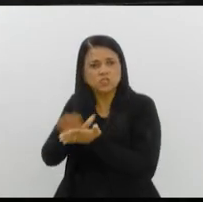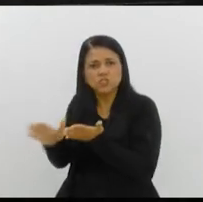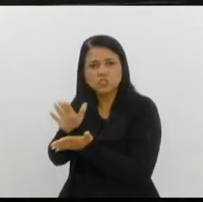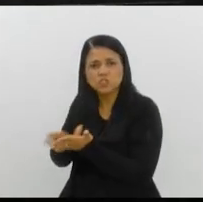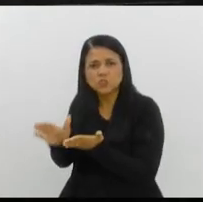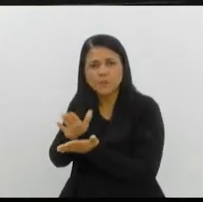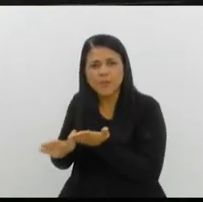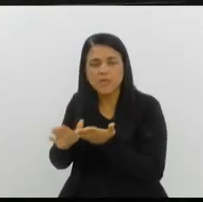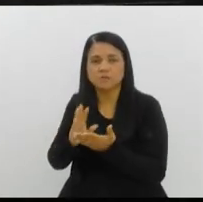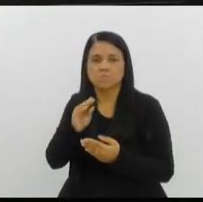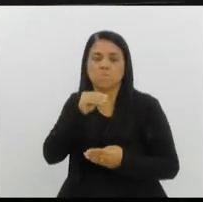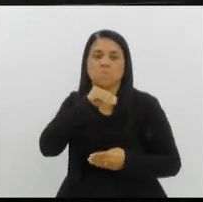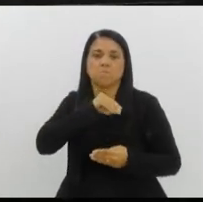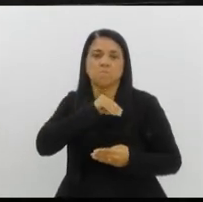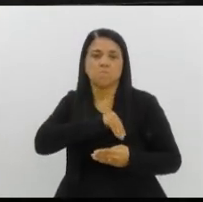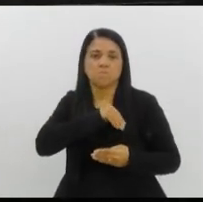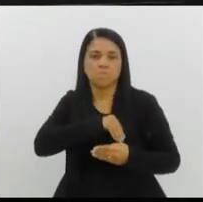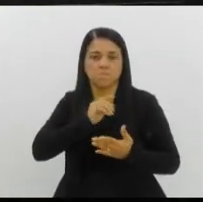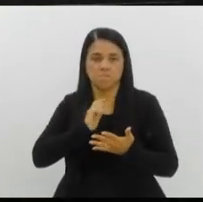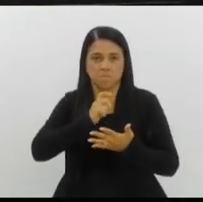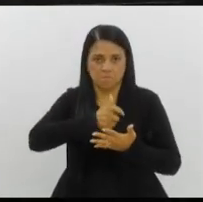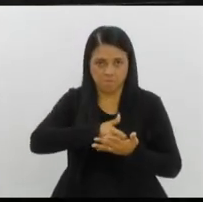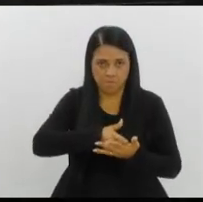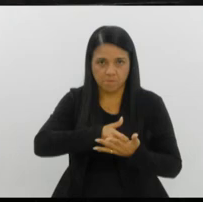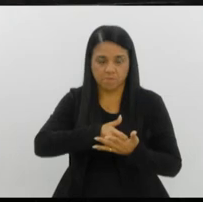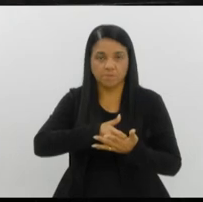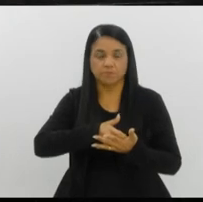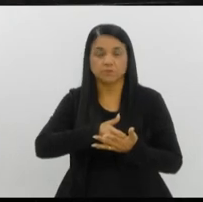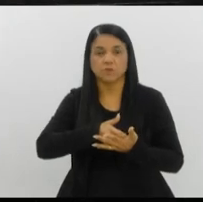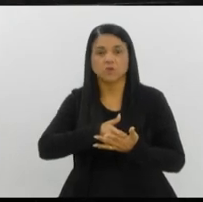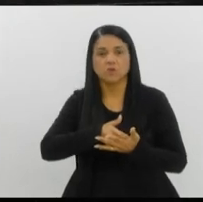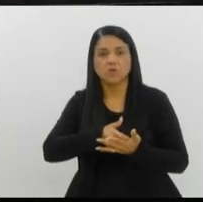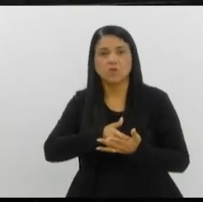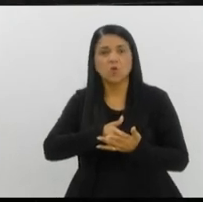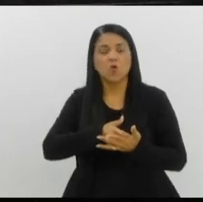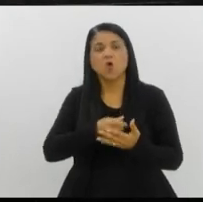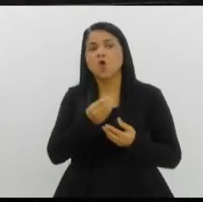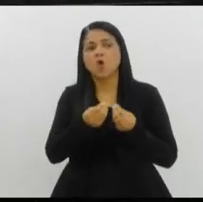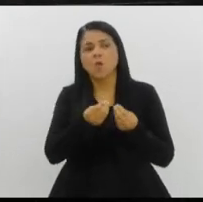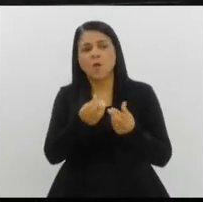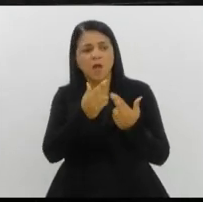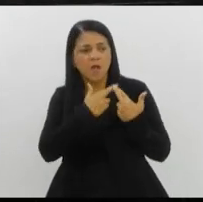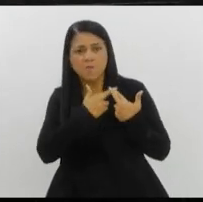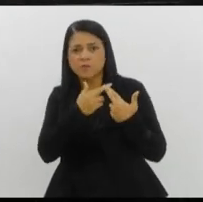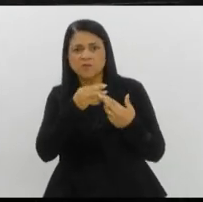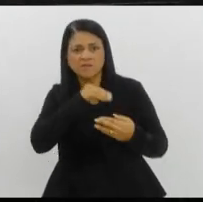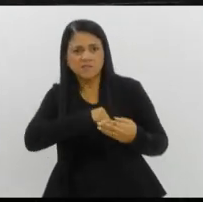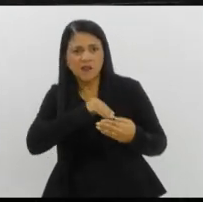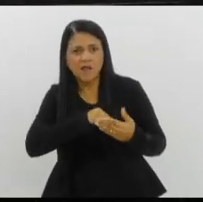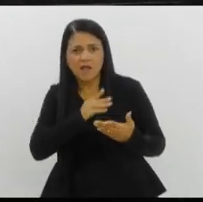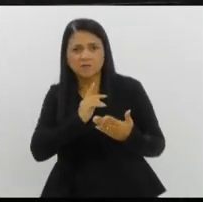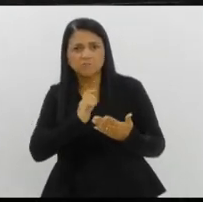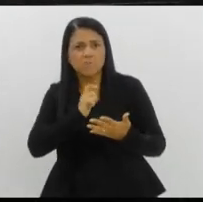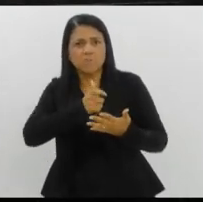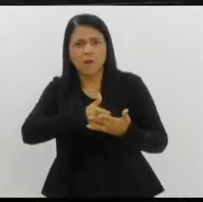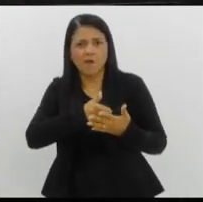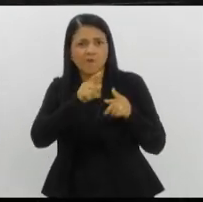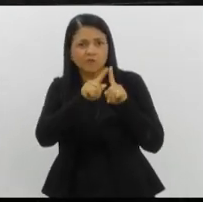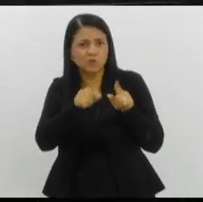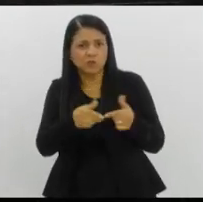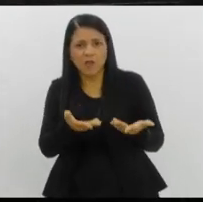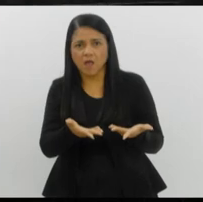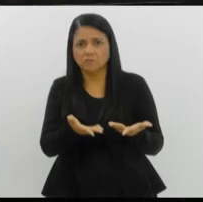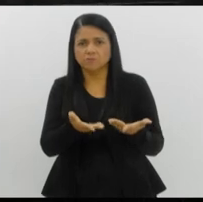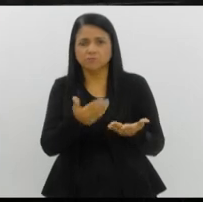pessoal, como fosse o responsável por tudo o